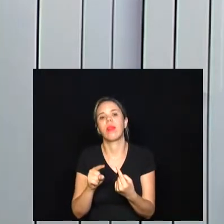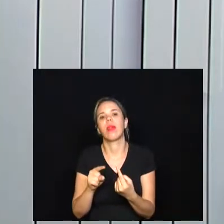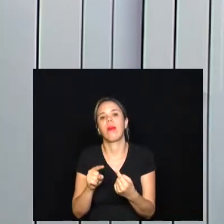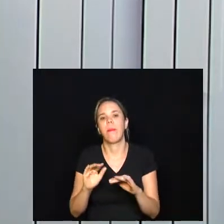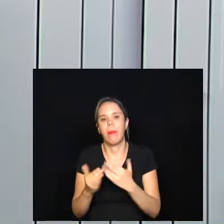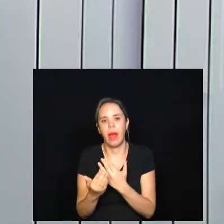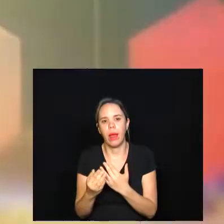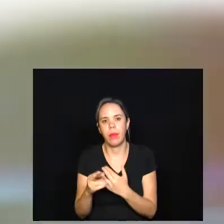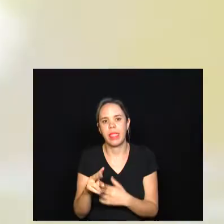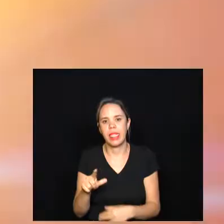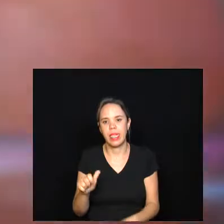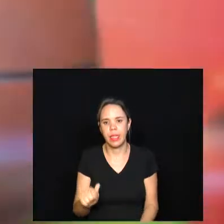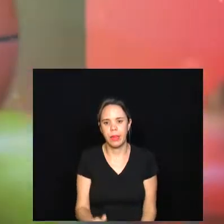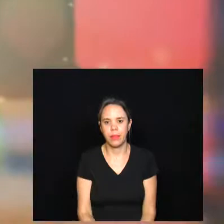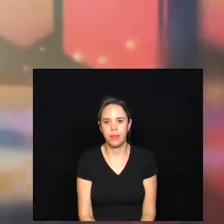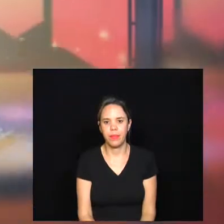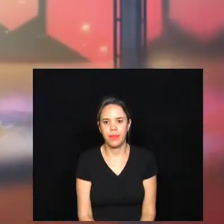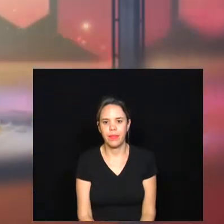Marcelina.